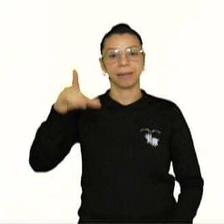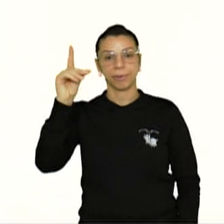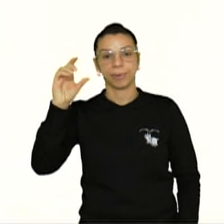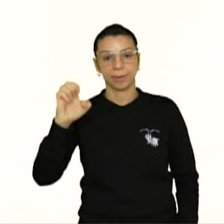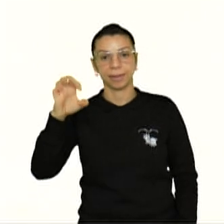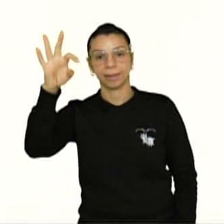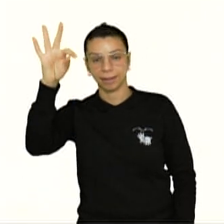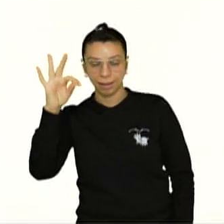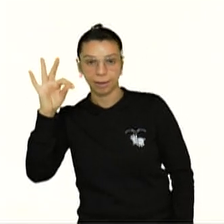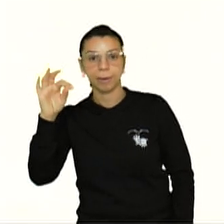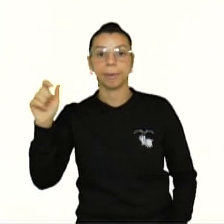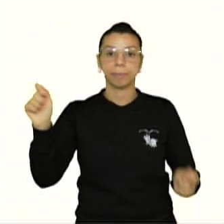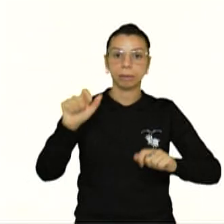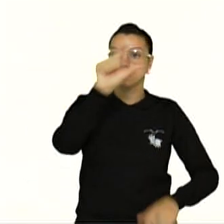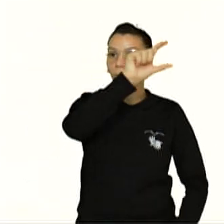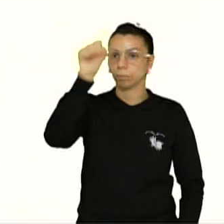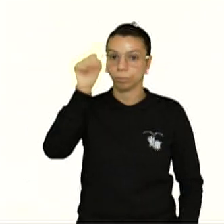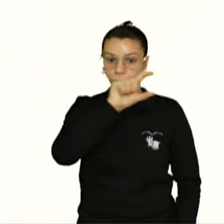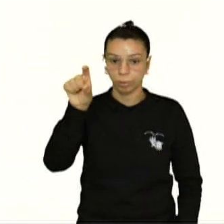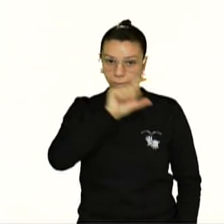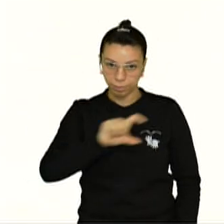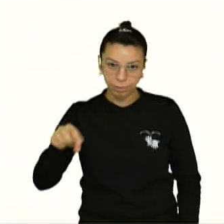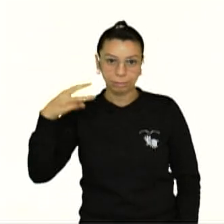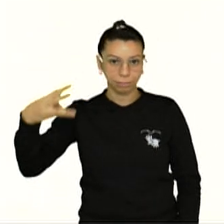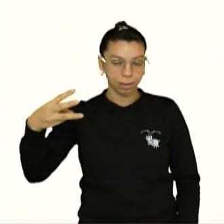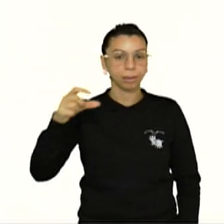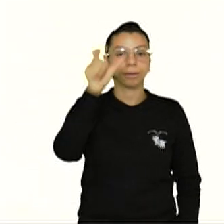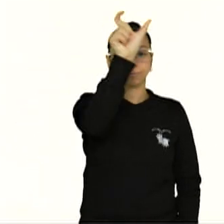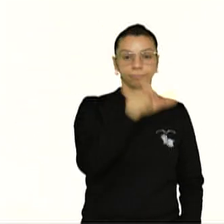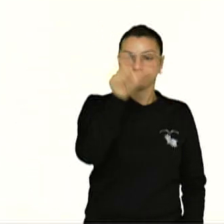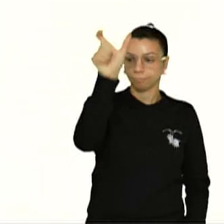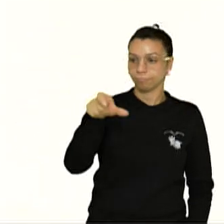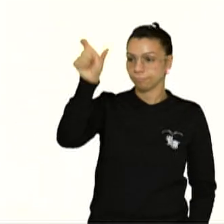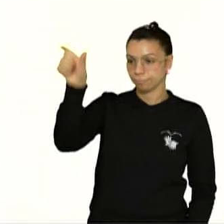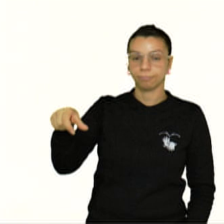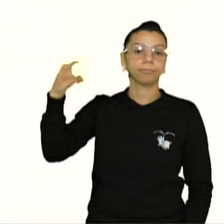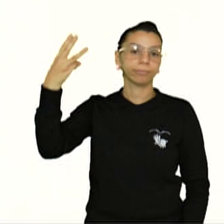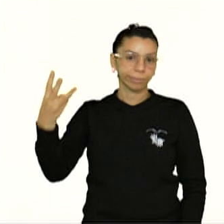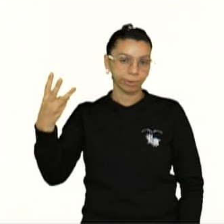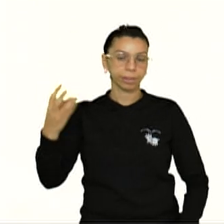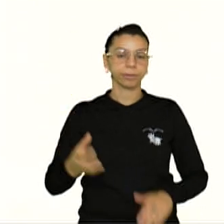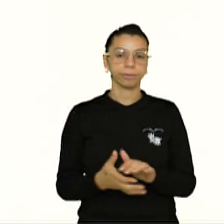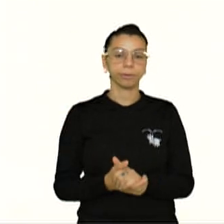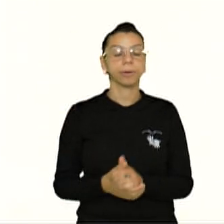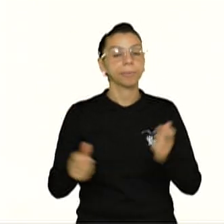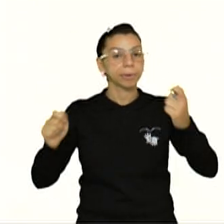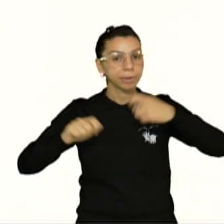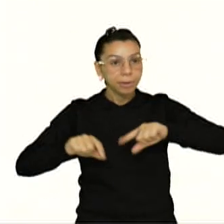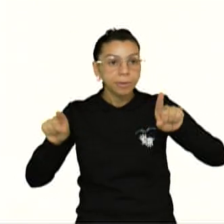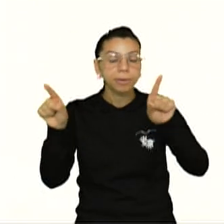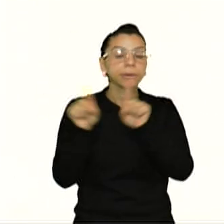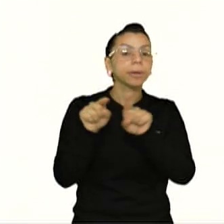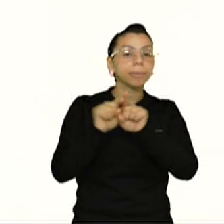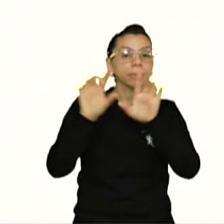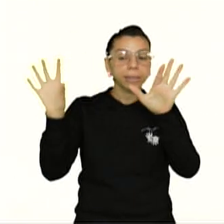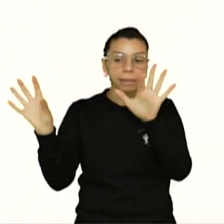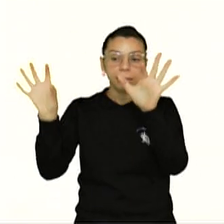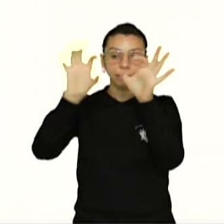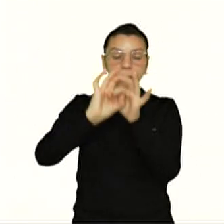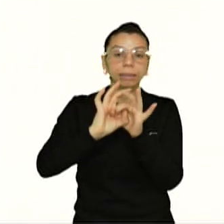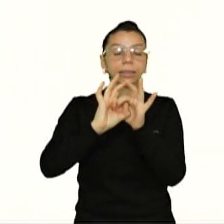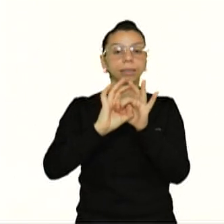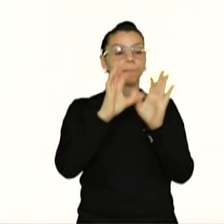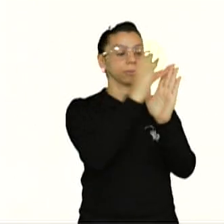3, 3 linhas e 3 colunas. A aplicação do determinante, a professora sempre gosta de ligar os conteúdos aí,